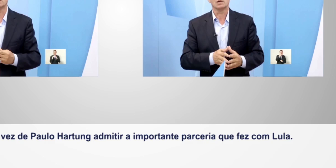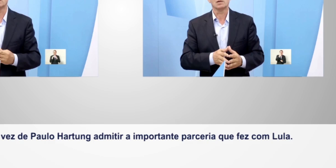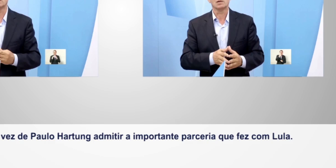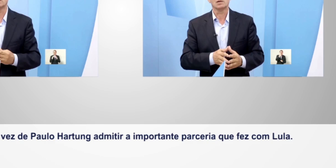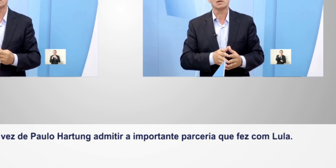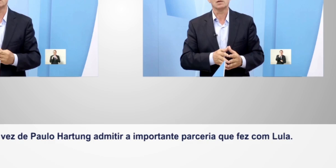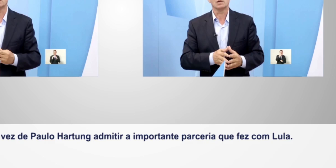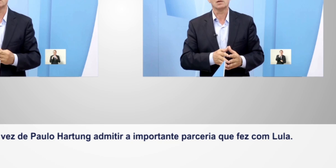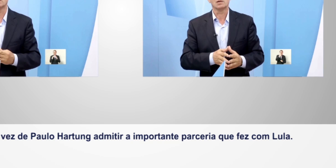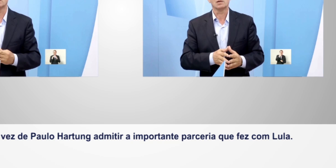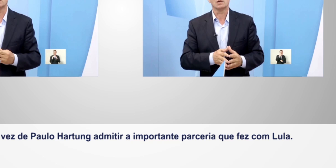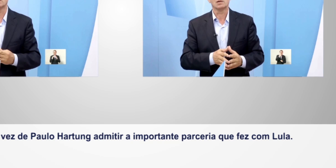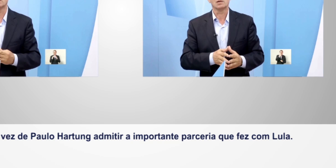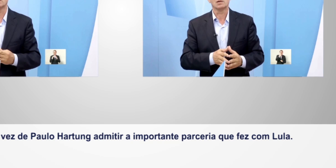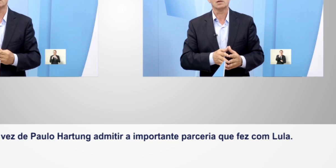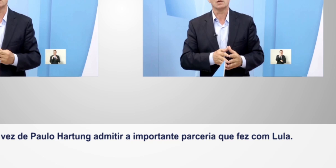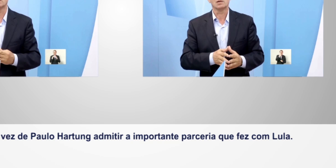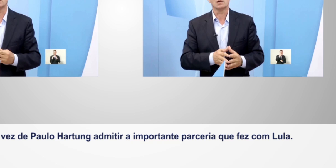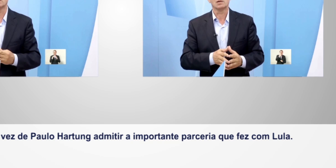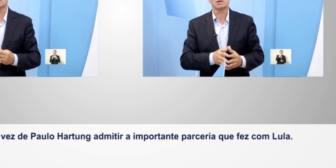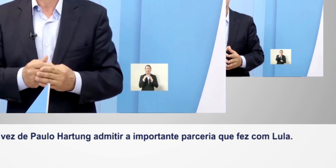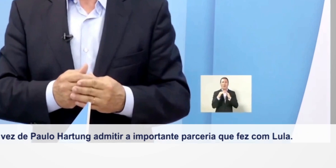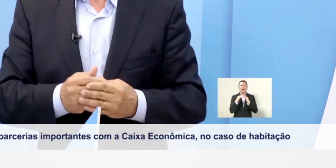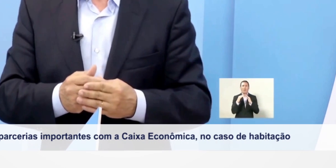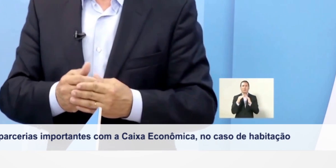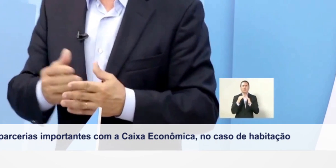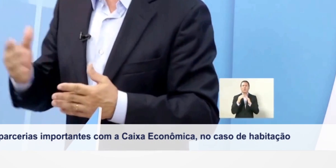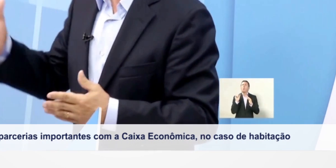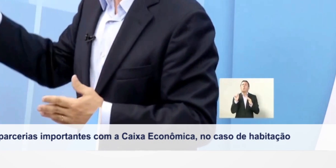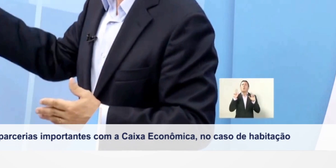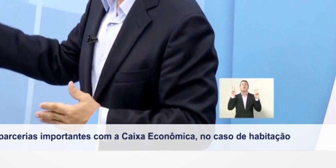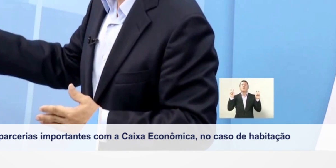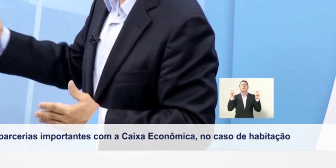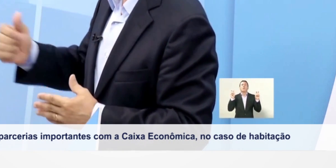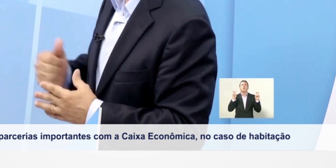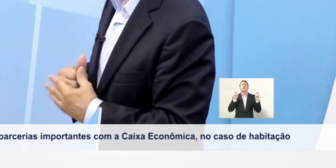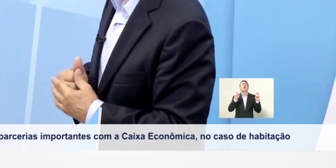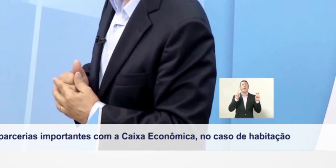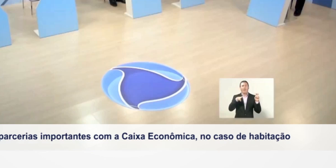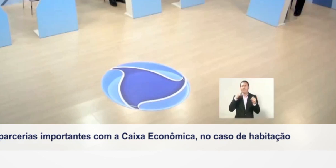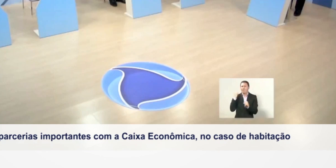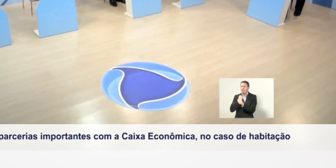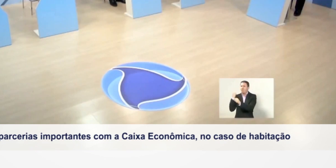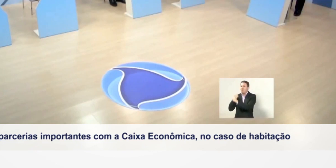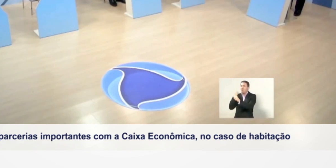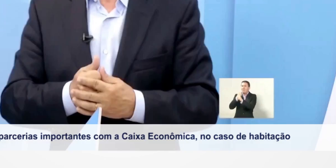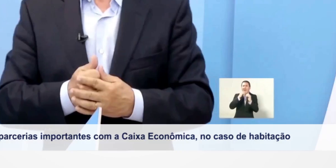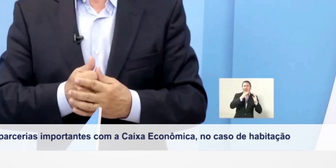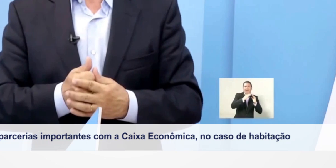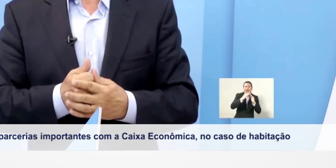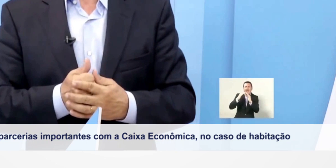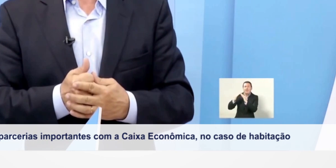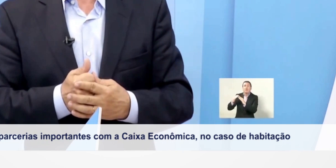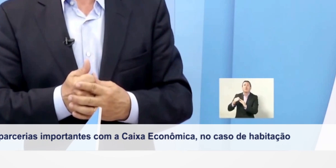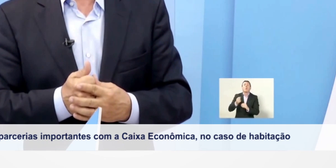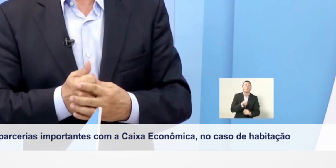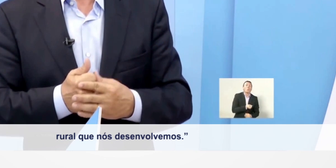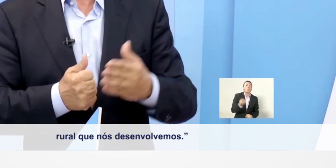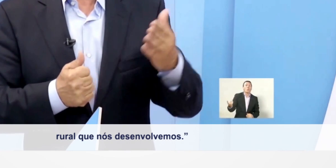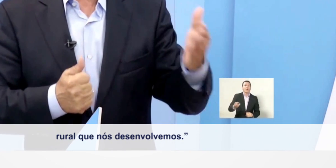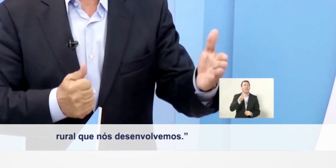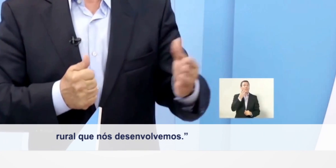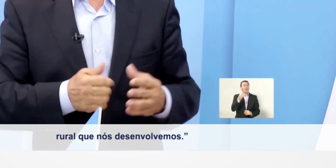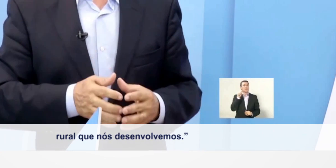Paulo Hartung admitir a importante parceria que fez com Lula. Algumas parcerias importantes com a Caixa Econômica, no caso de